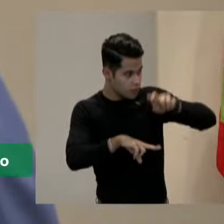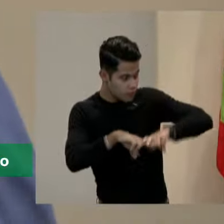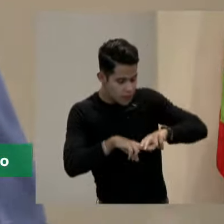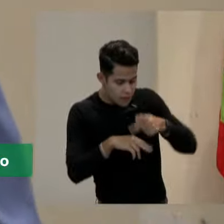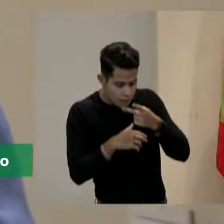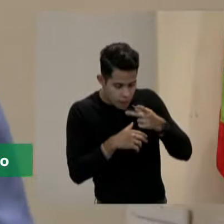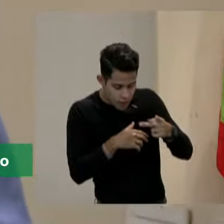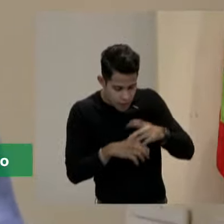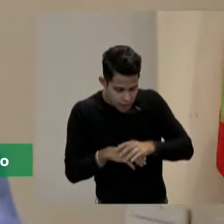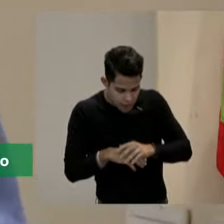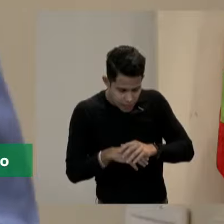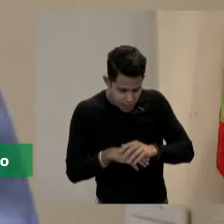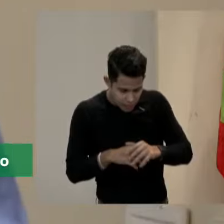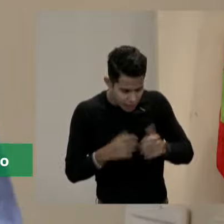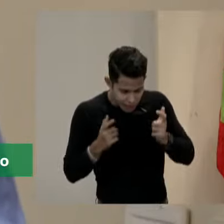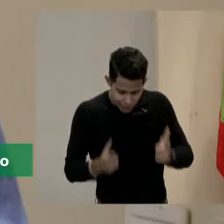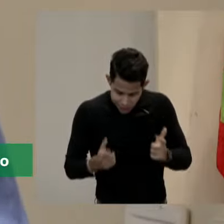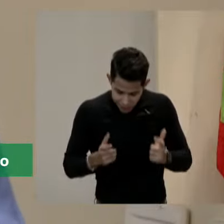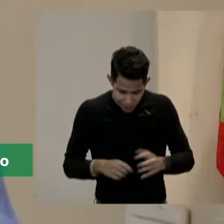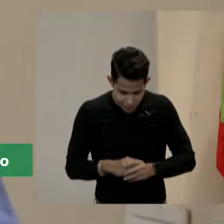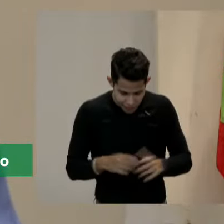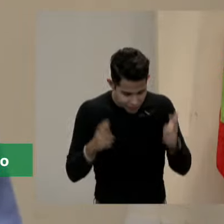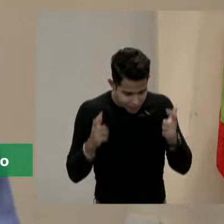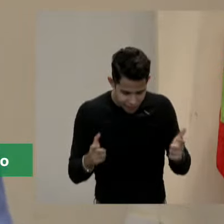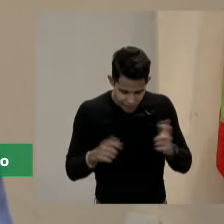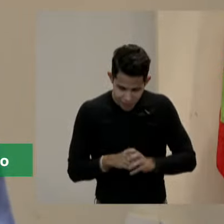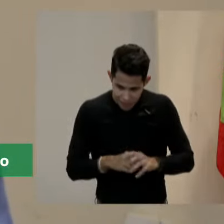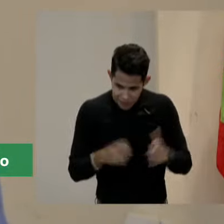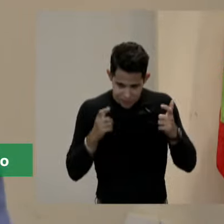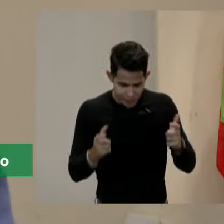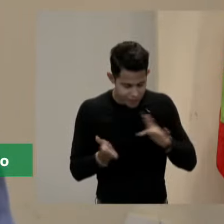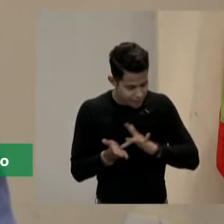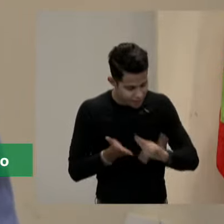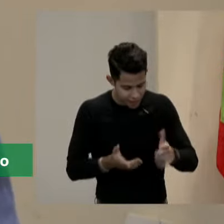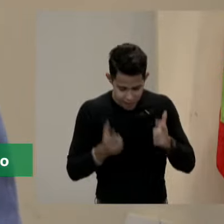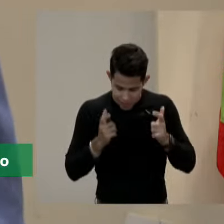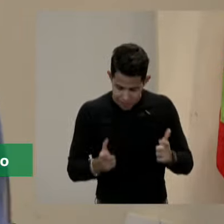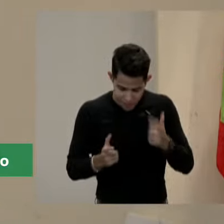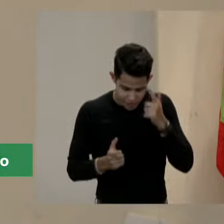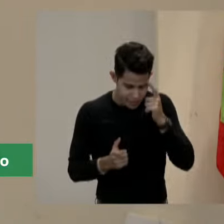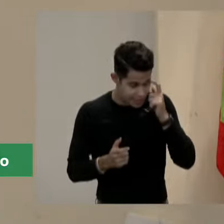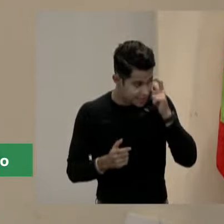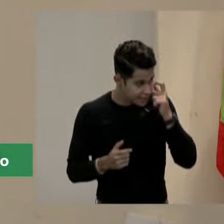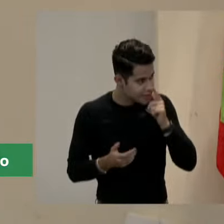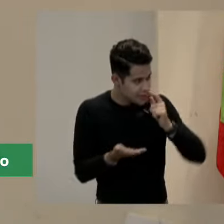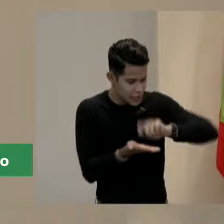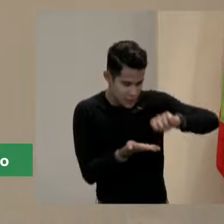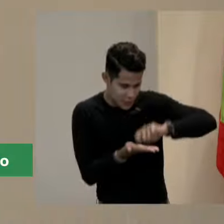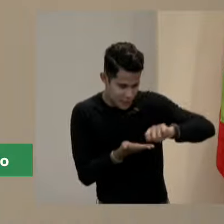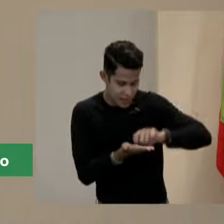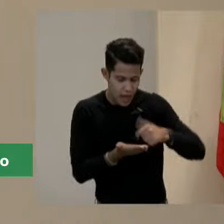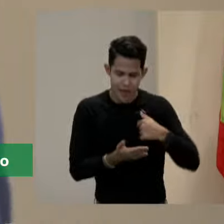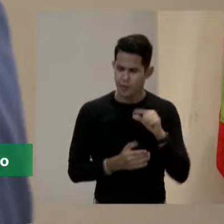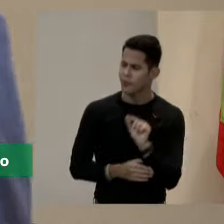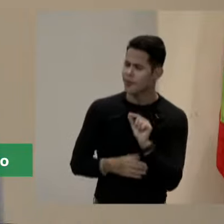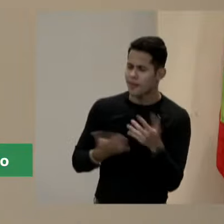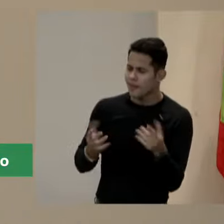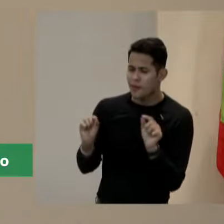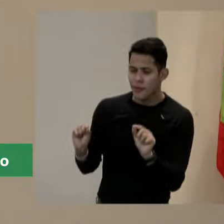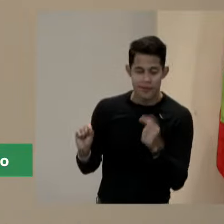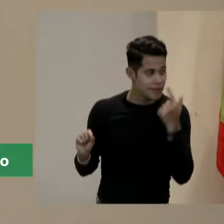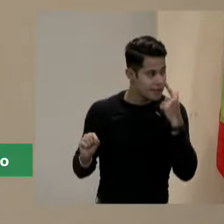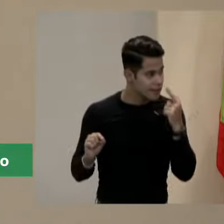falando, que merda, que desgraça. E passando a borracha no caderno. Eu falei assim, o que foi? Isso